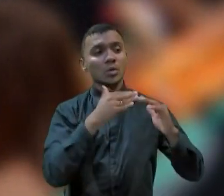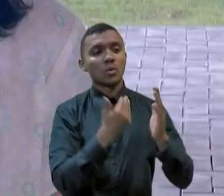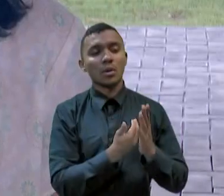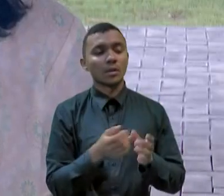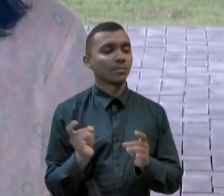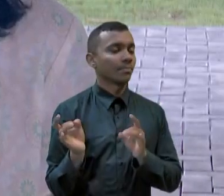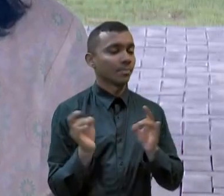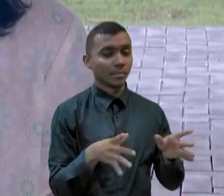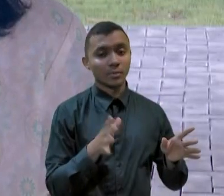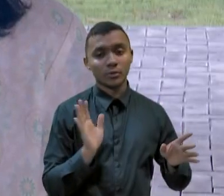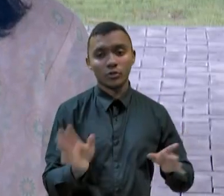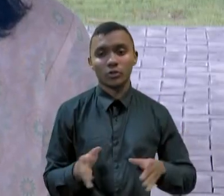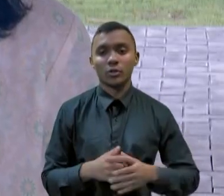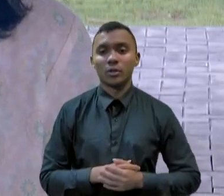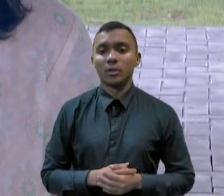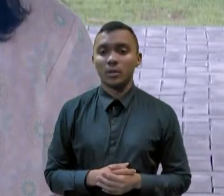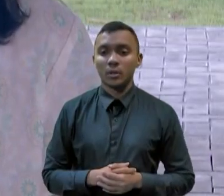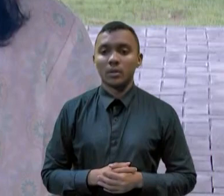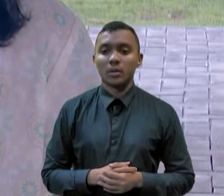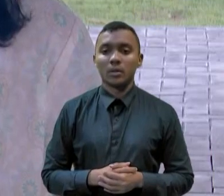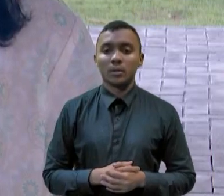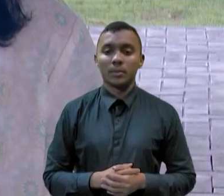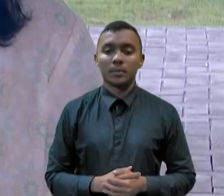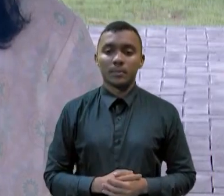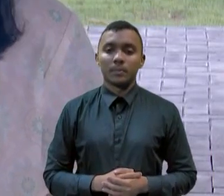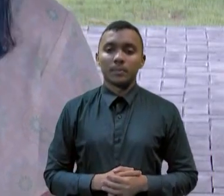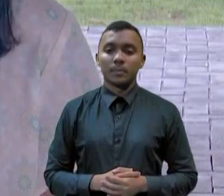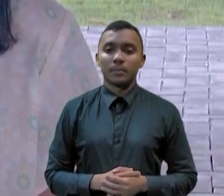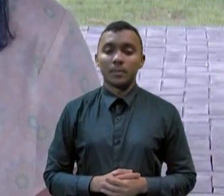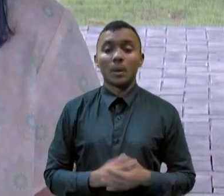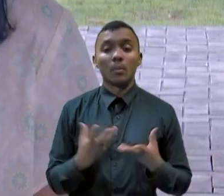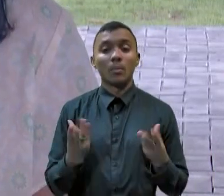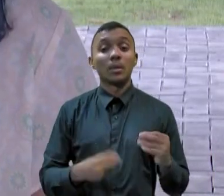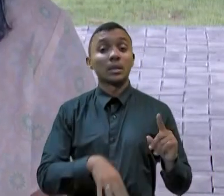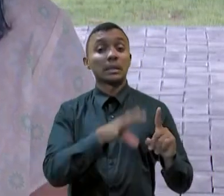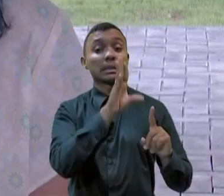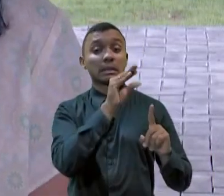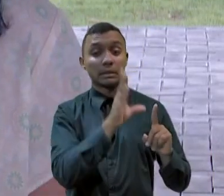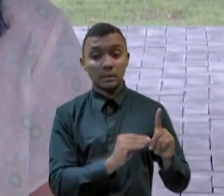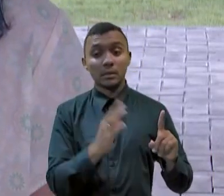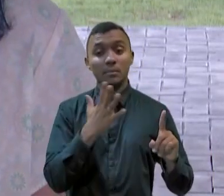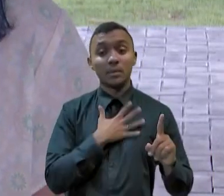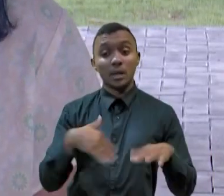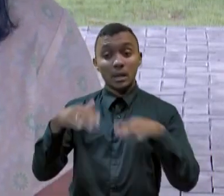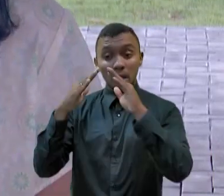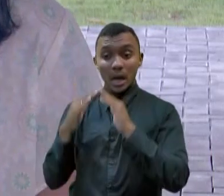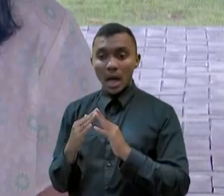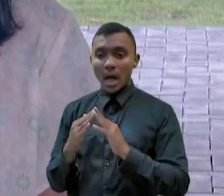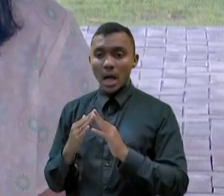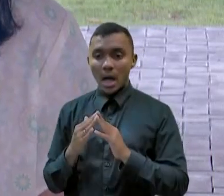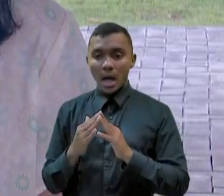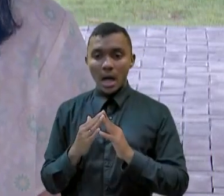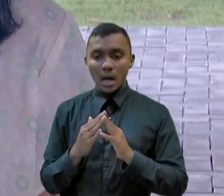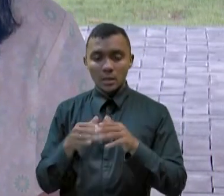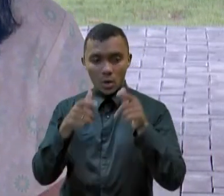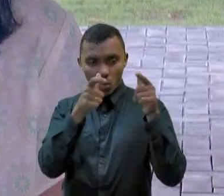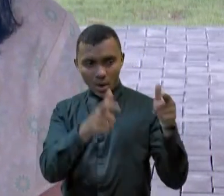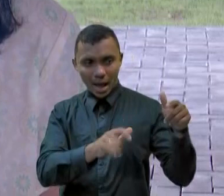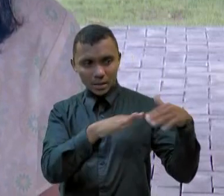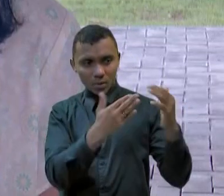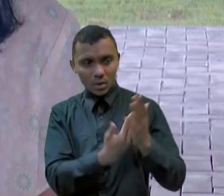aulas. Ocorre muito assédio no percurso que eu vou para ir para a escola.